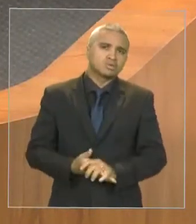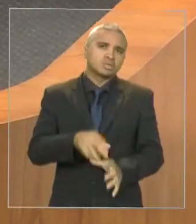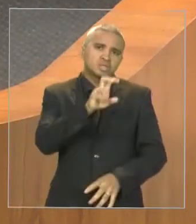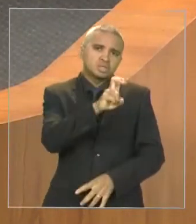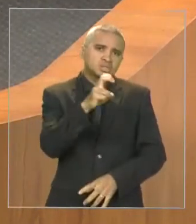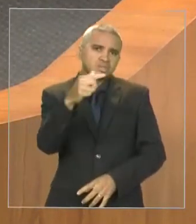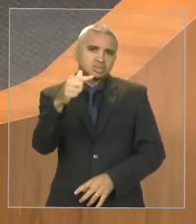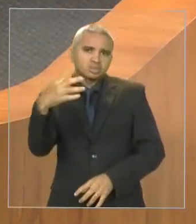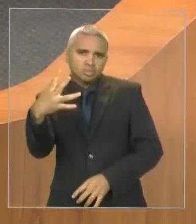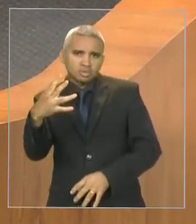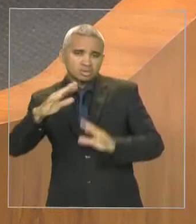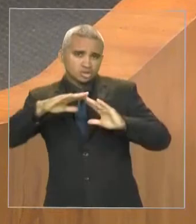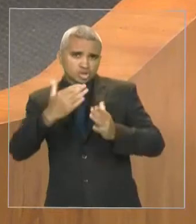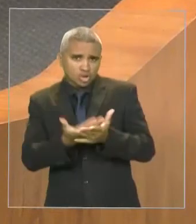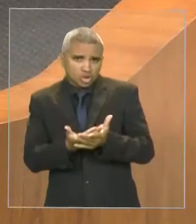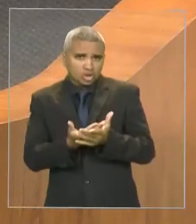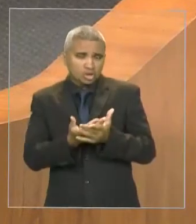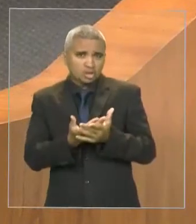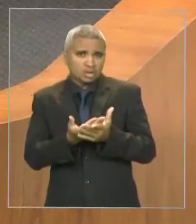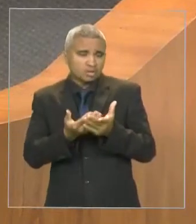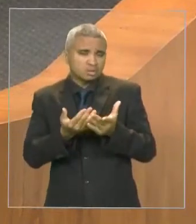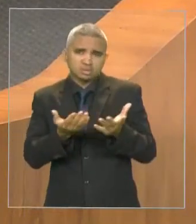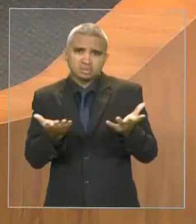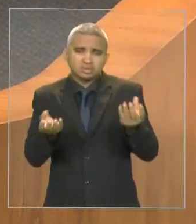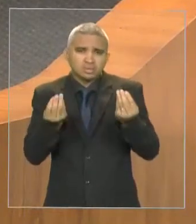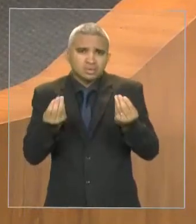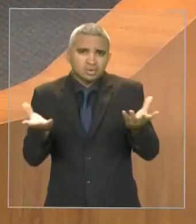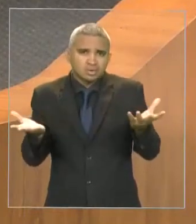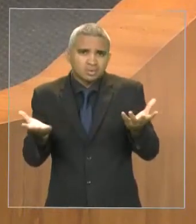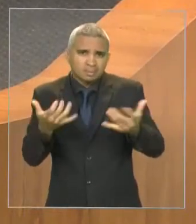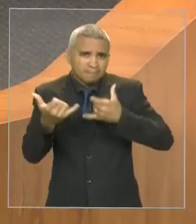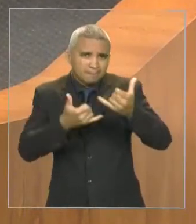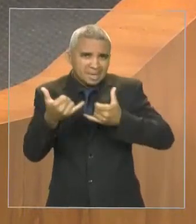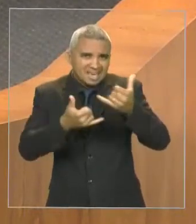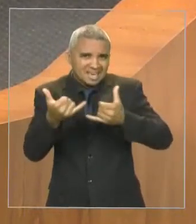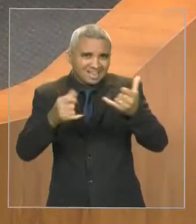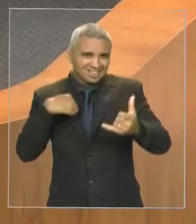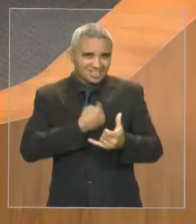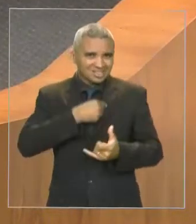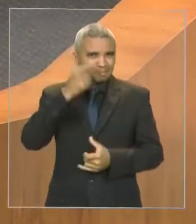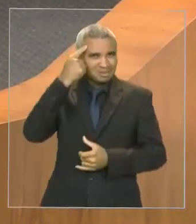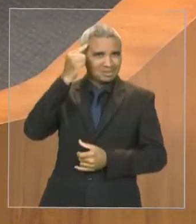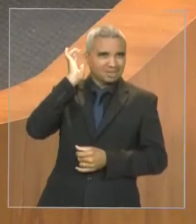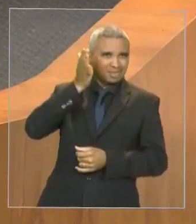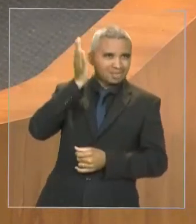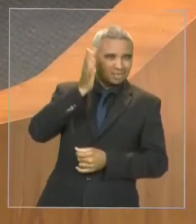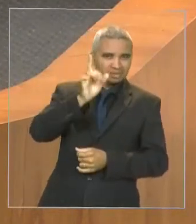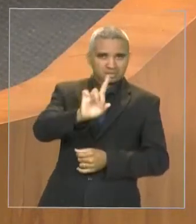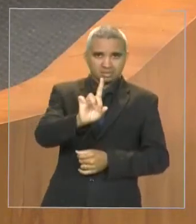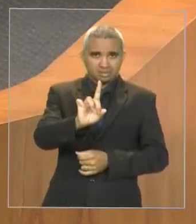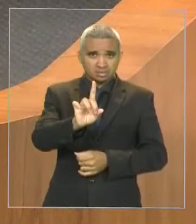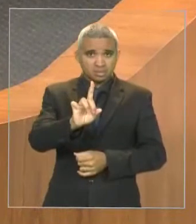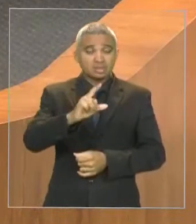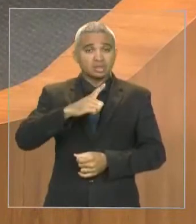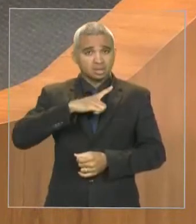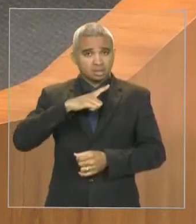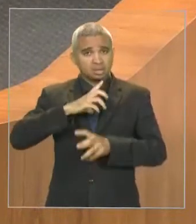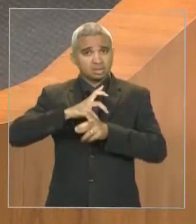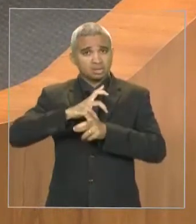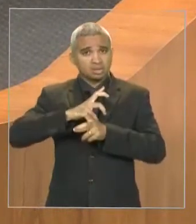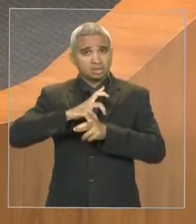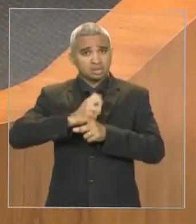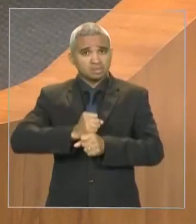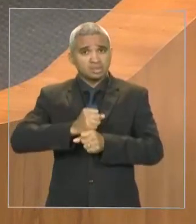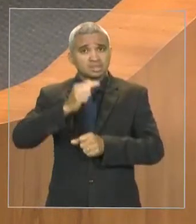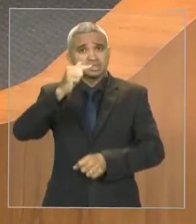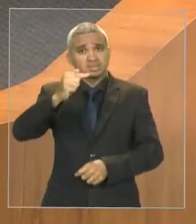reformadas ou totalmente reconstruídas não pode brincar com a inteligência do maranhense. São 7 milhões de